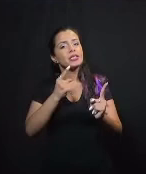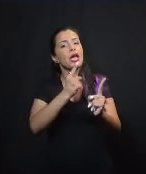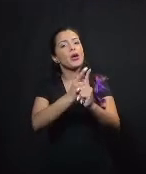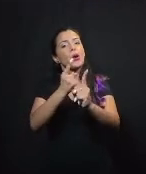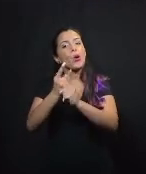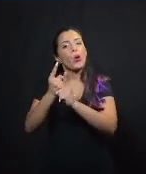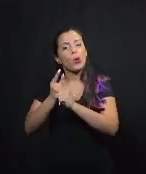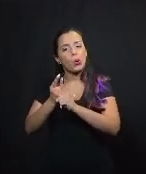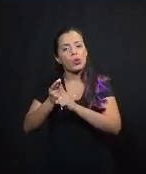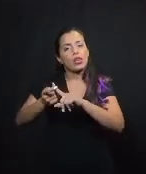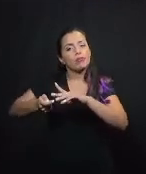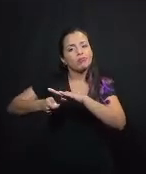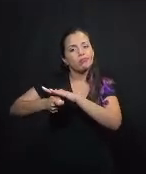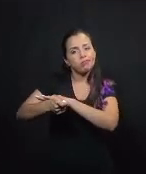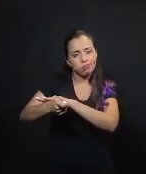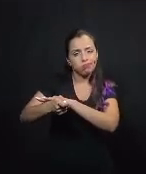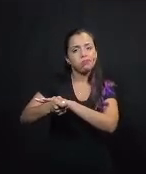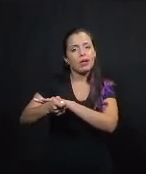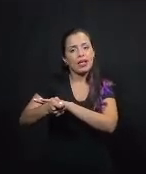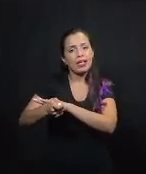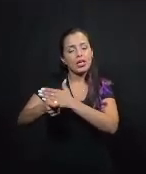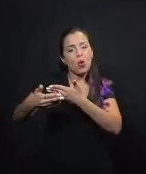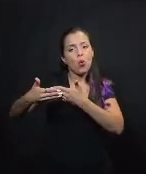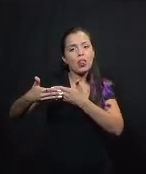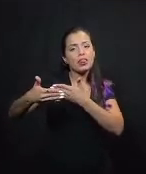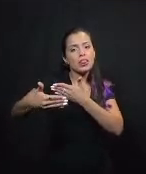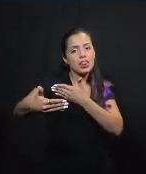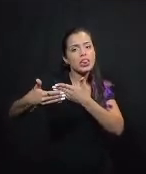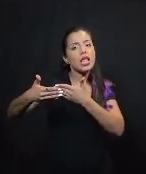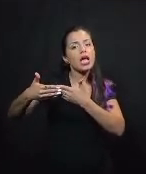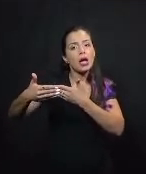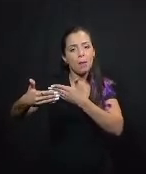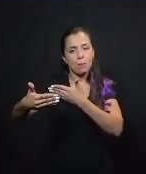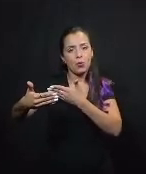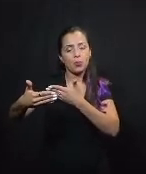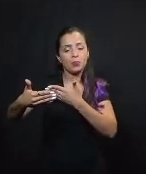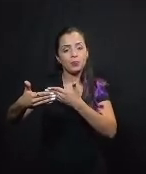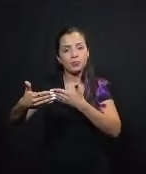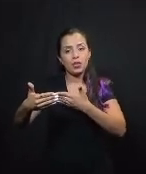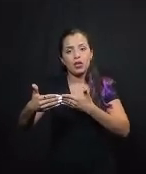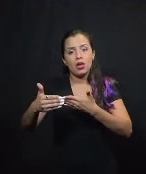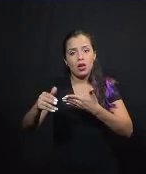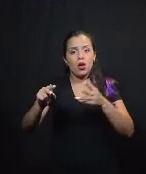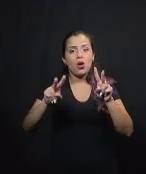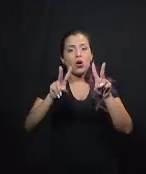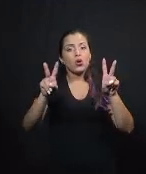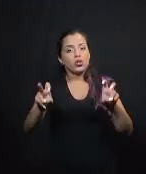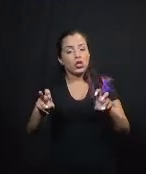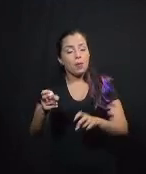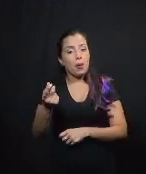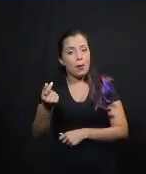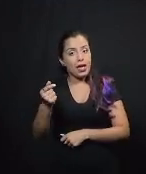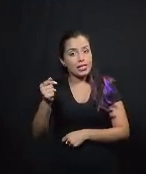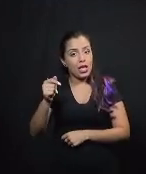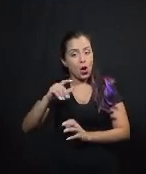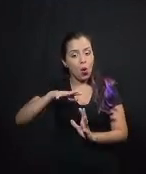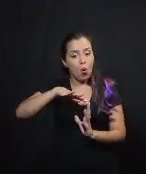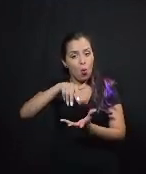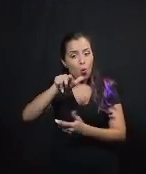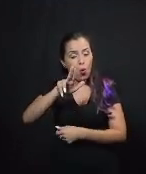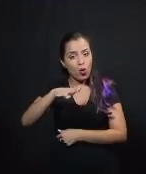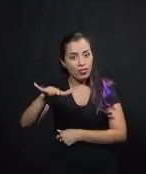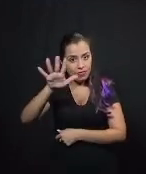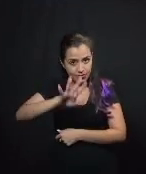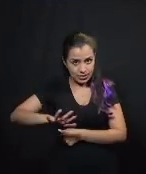não é um problema a médio prazo, não é problema. Quanto a pensar uma renda universal, que seria pôr no bolso de todo